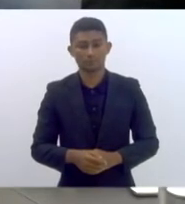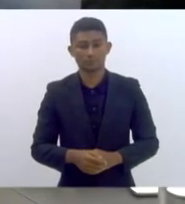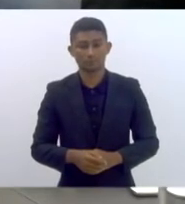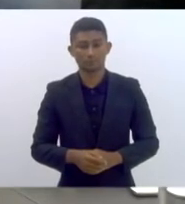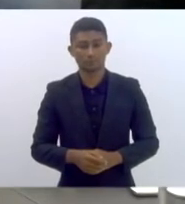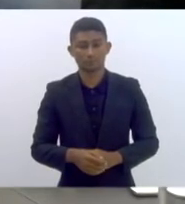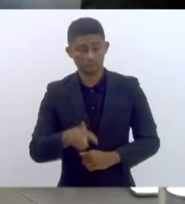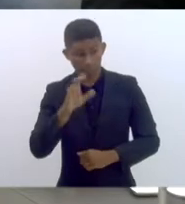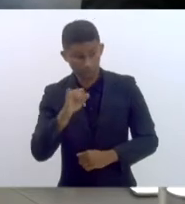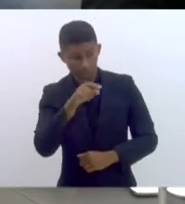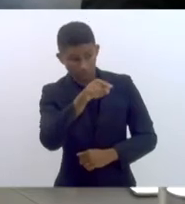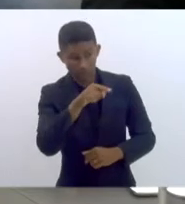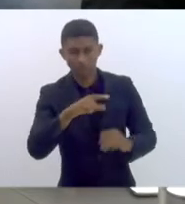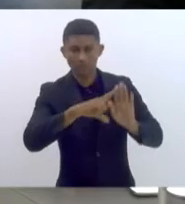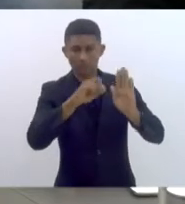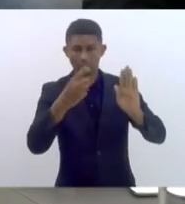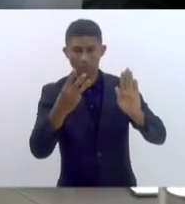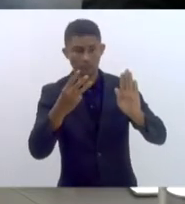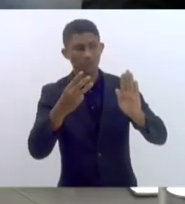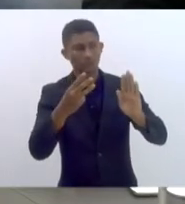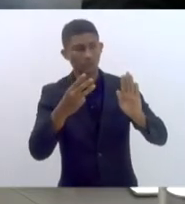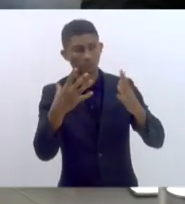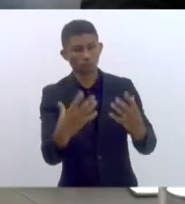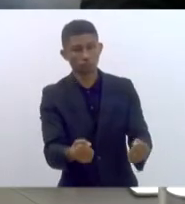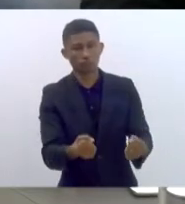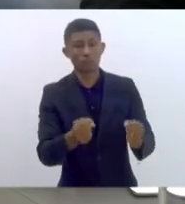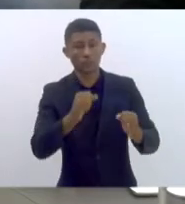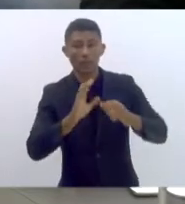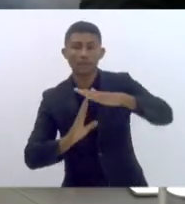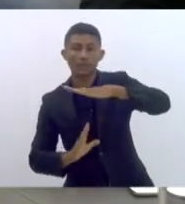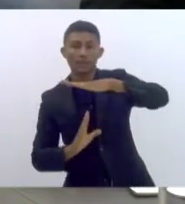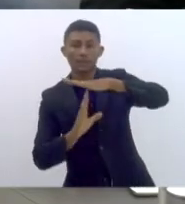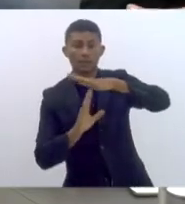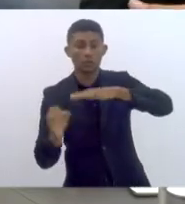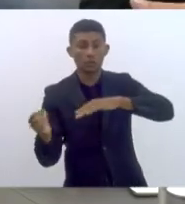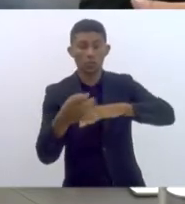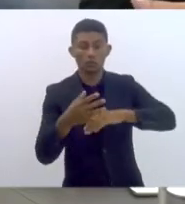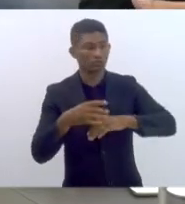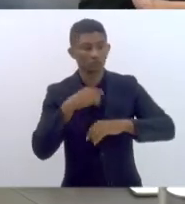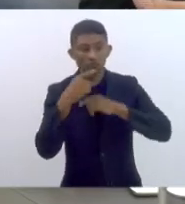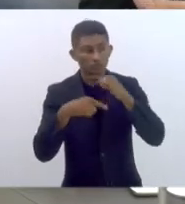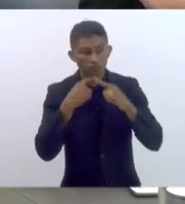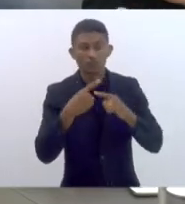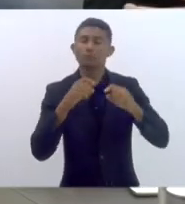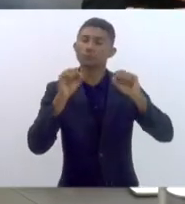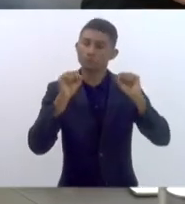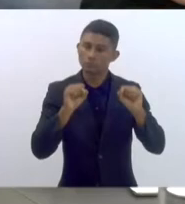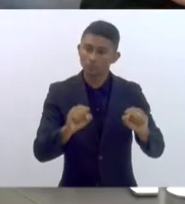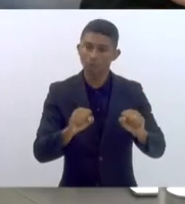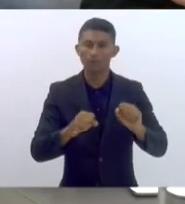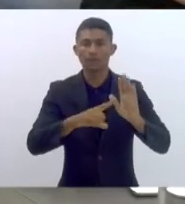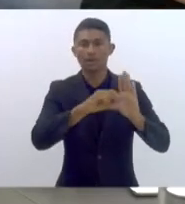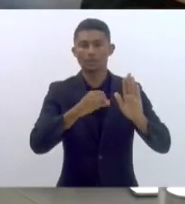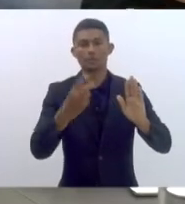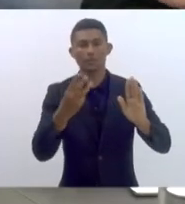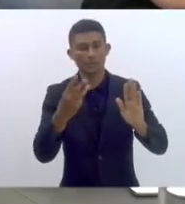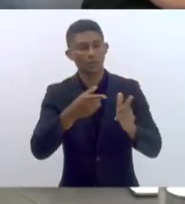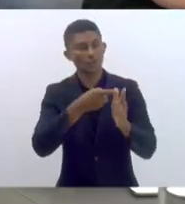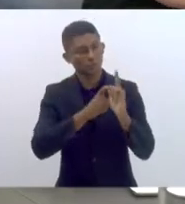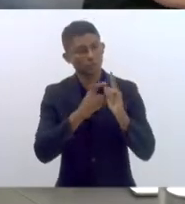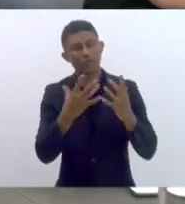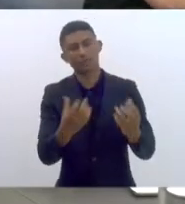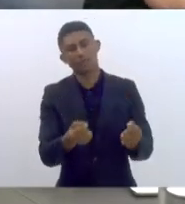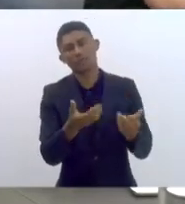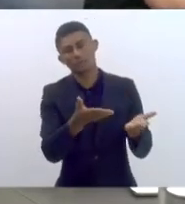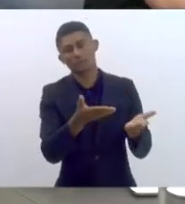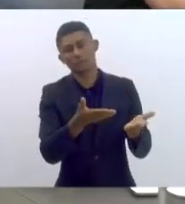aderir ao artigo 3º, mas não quiser cumprir o novo teto, você pode aceitar a inadimplência do artigo 3º. Como o